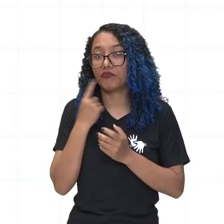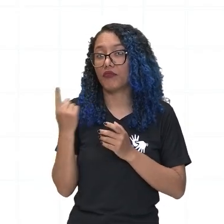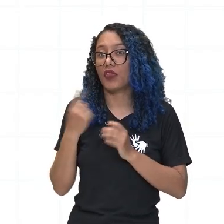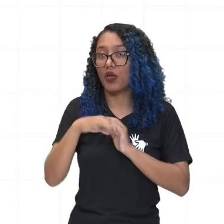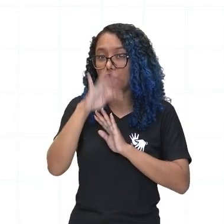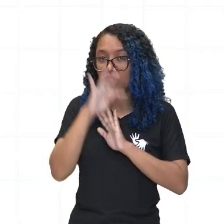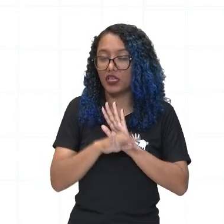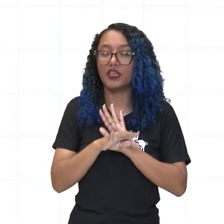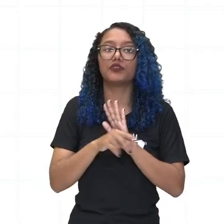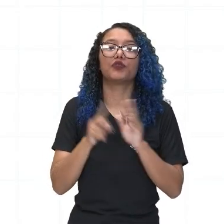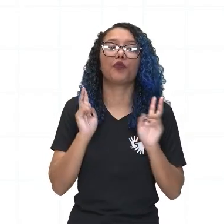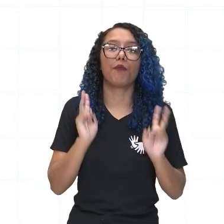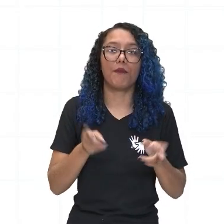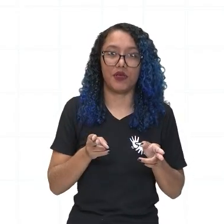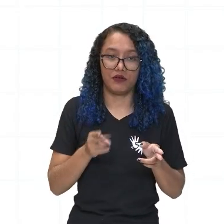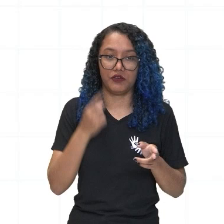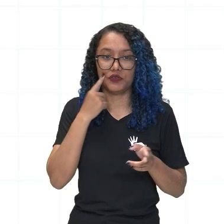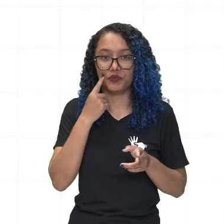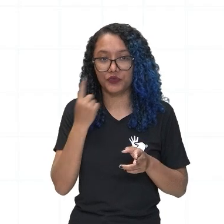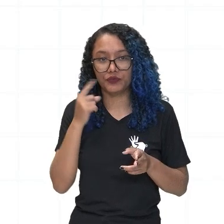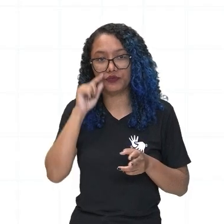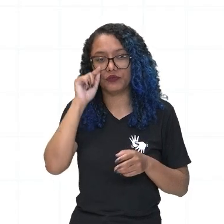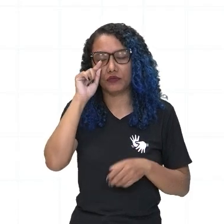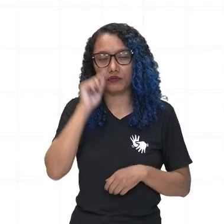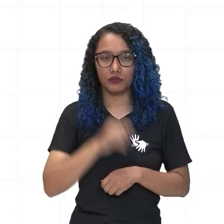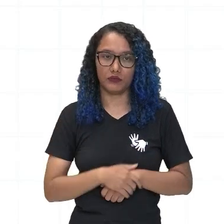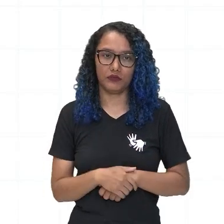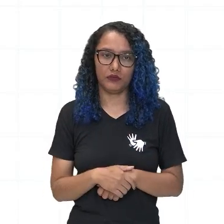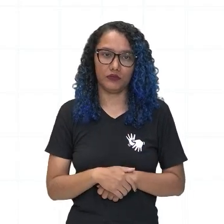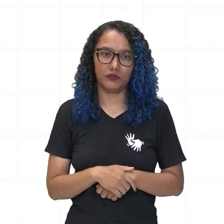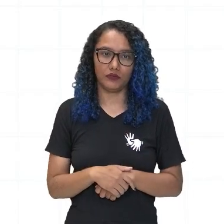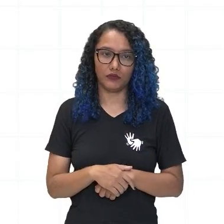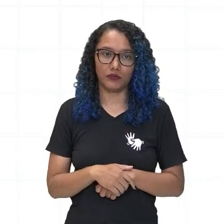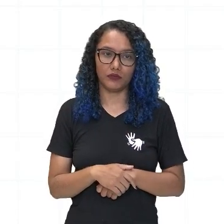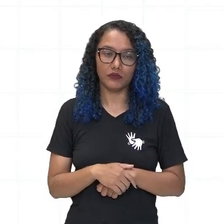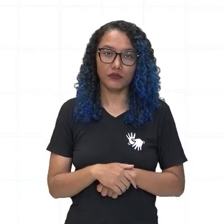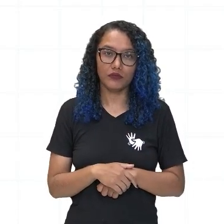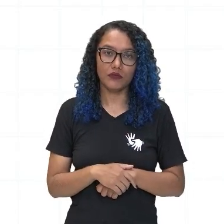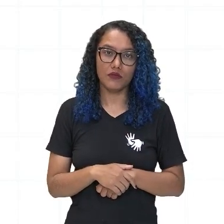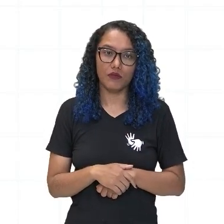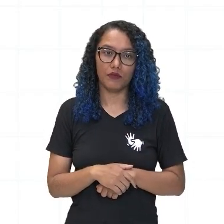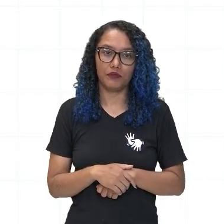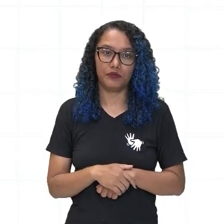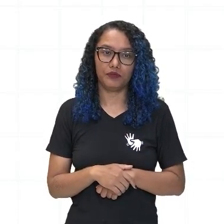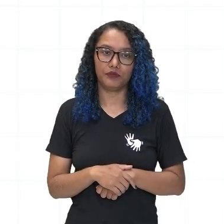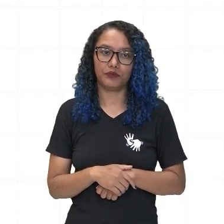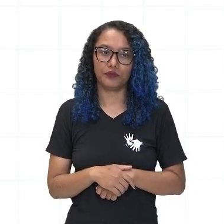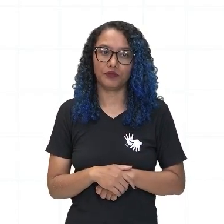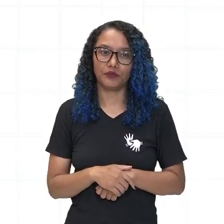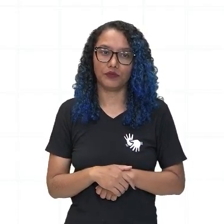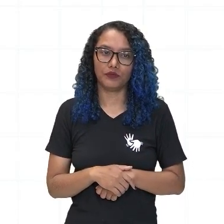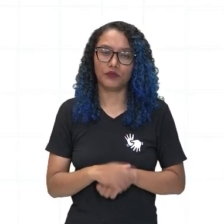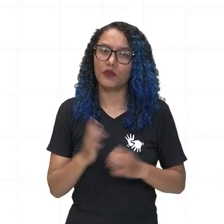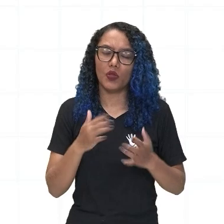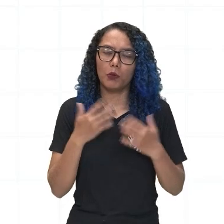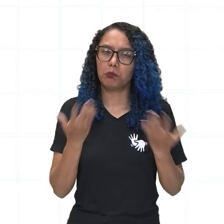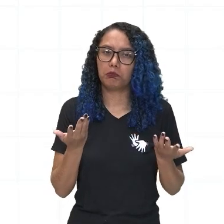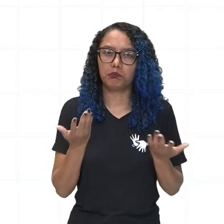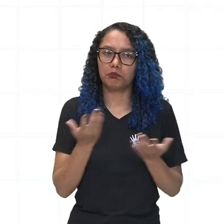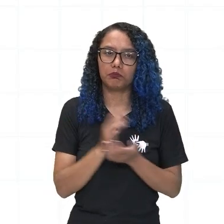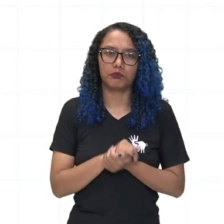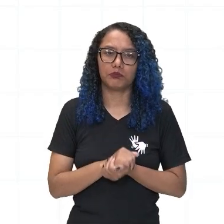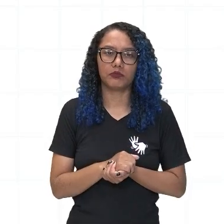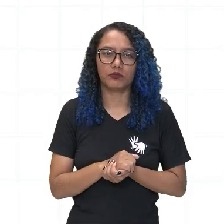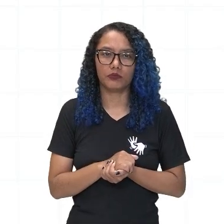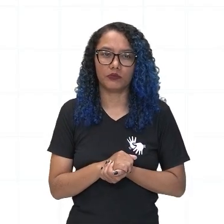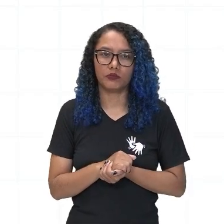nosso vídeo. Então, temos aí quais as informações que nós vamos ter nos textos de divulgação científica. Muito bem, temos aqui,